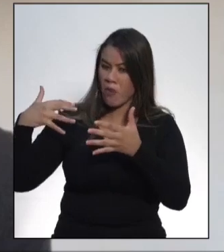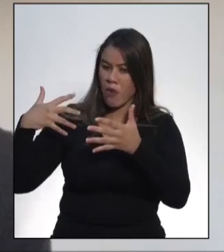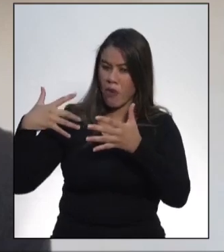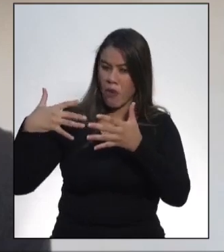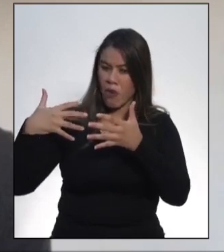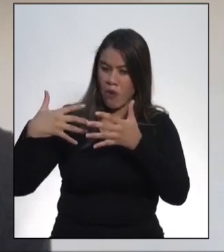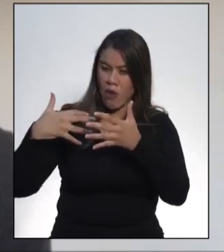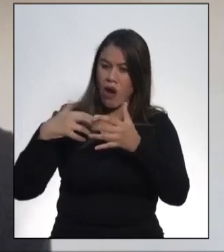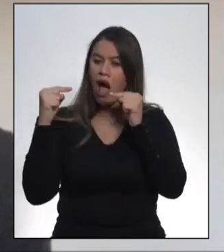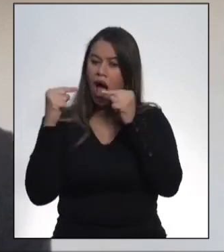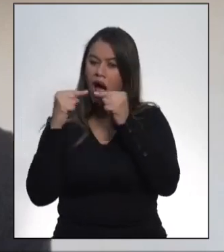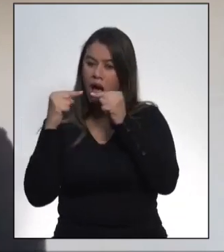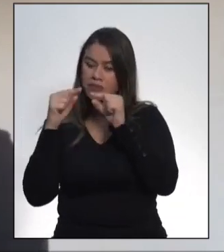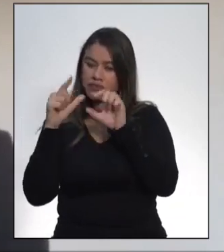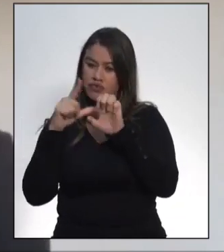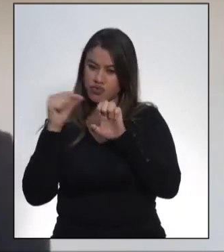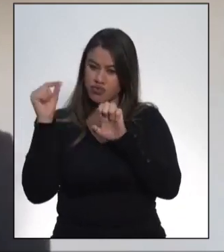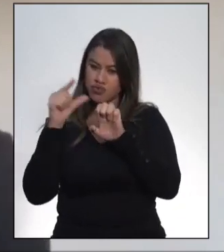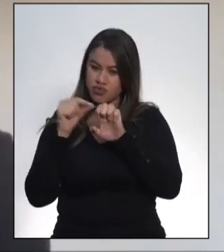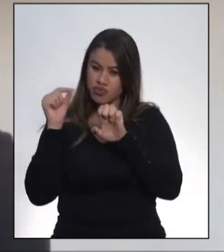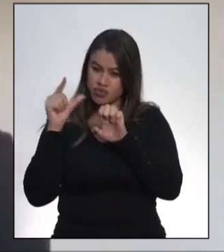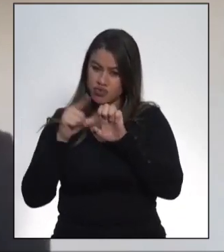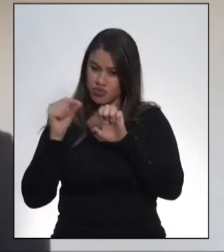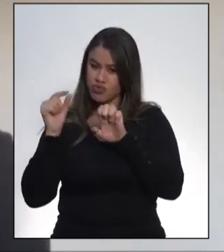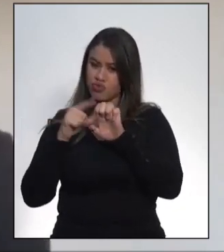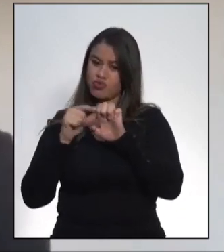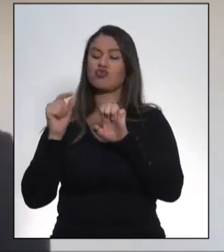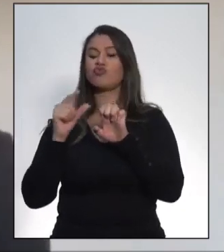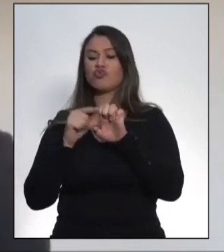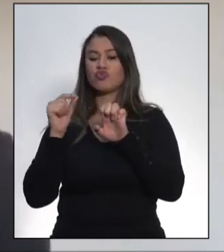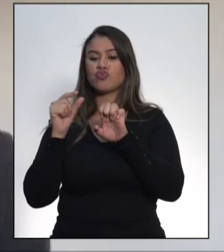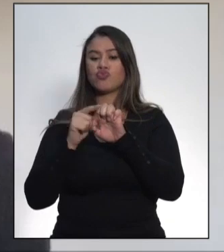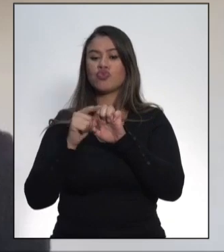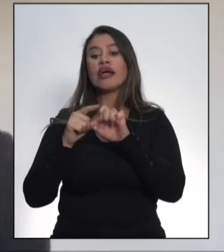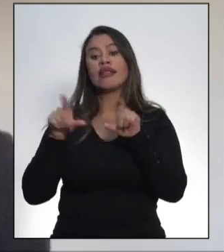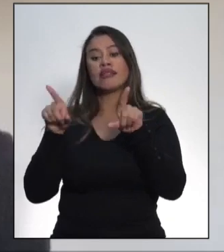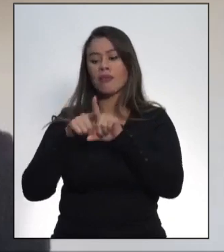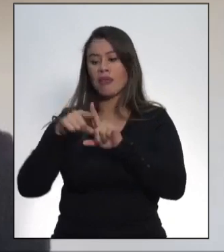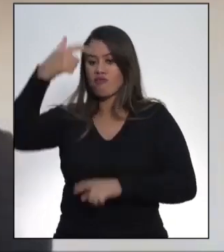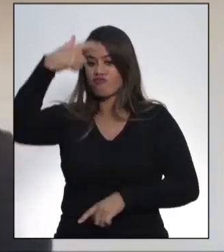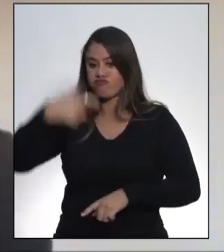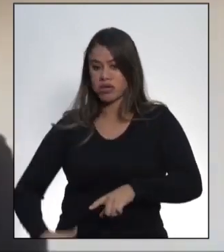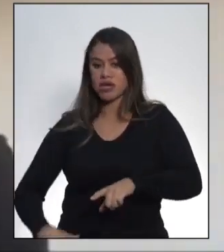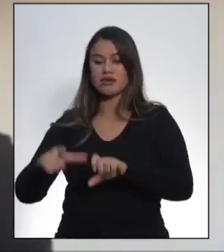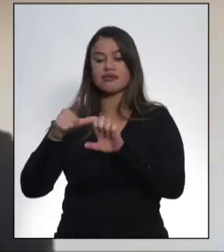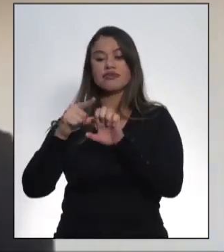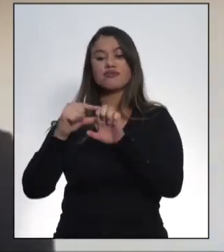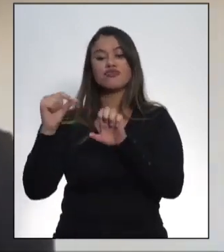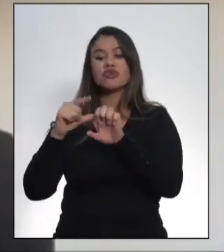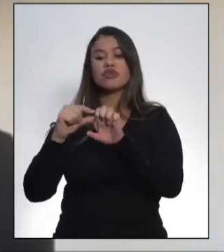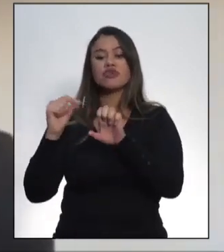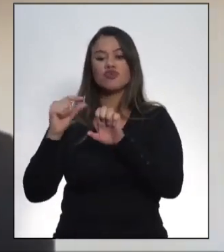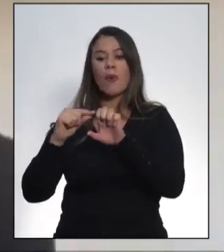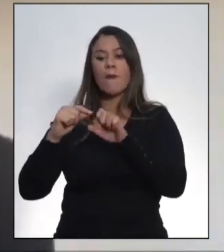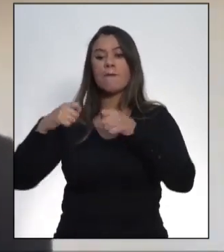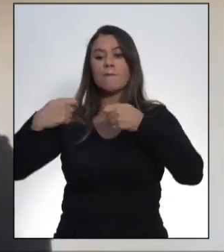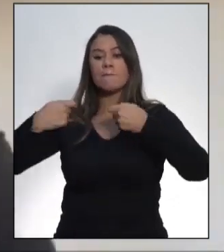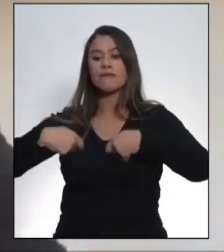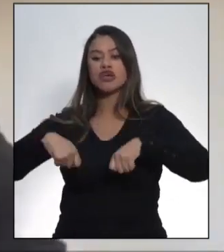empreendedora e uma outra característica muito importante do empreendedor é a vontade